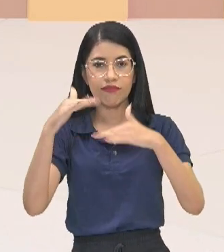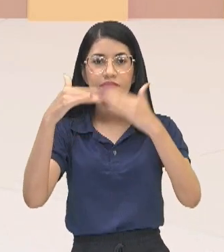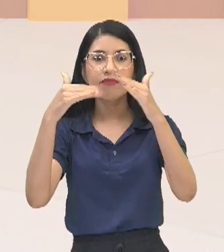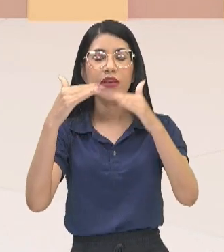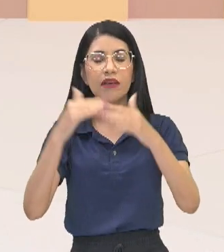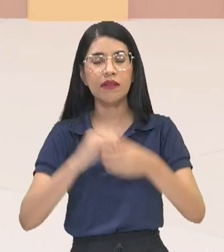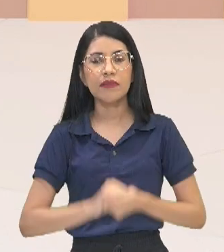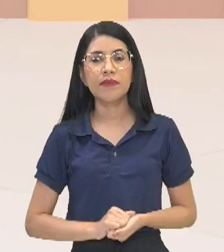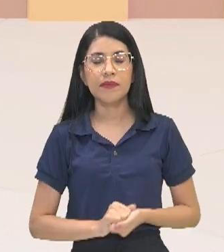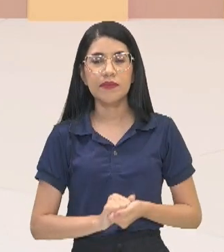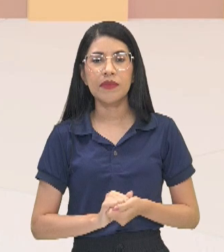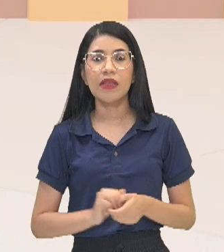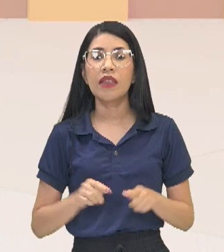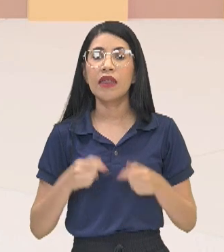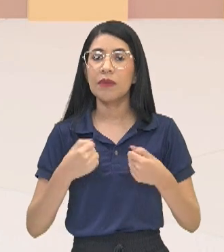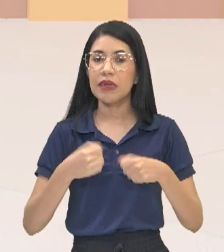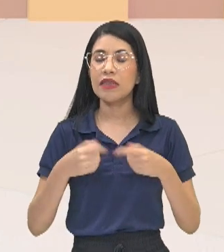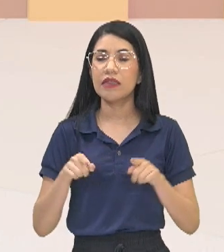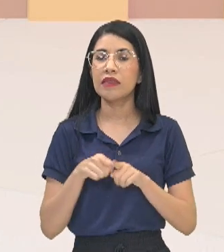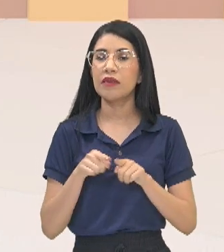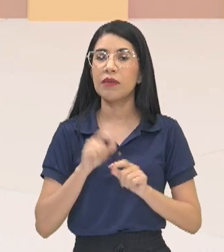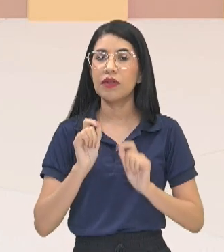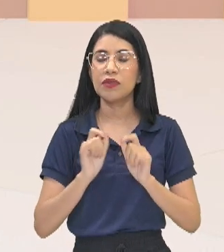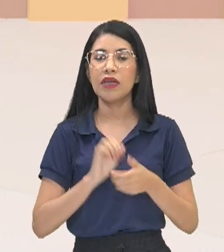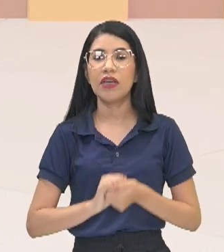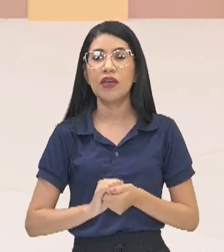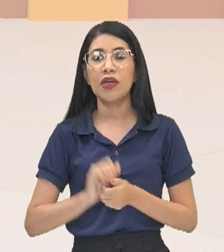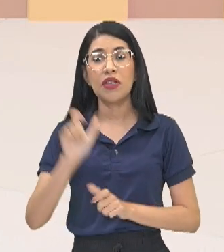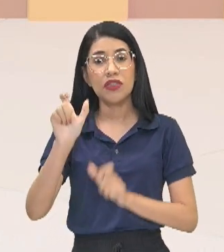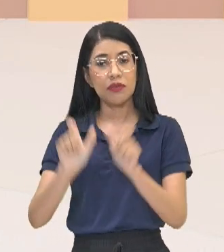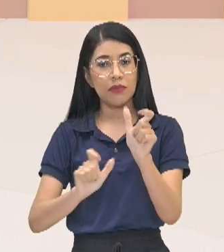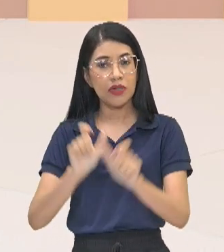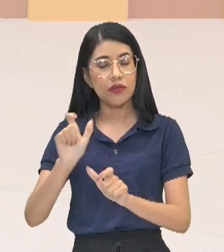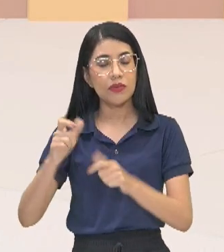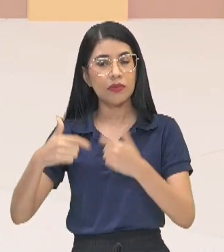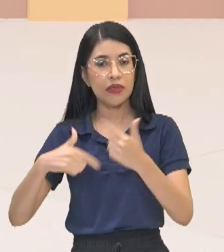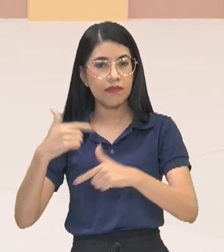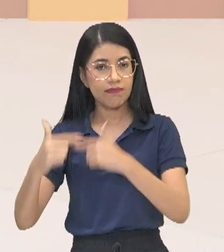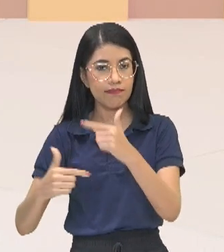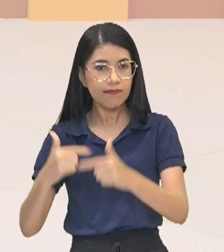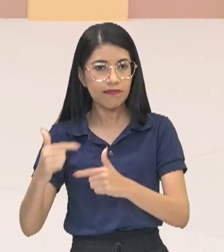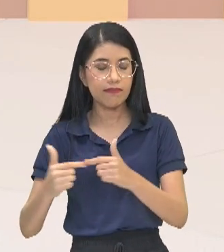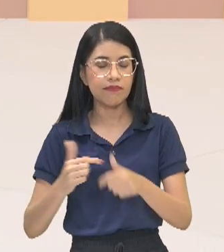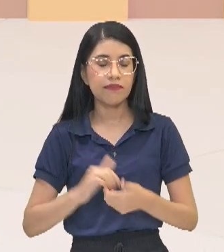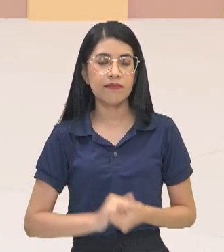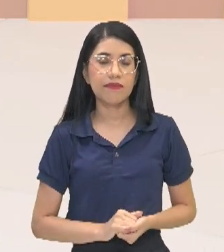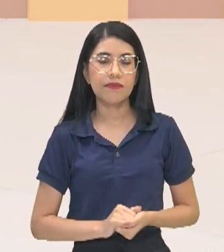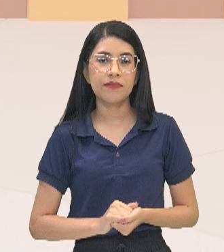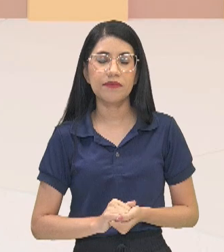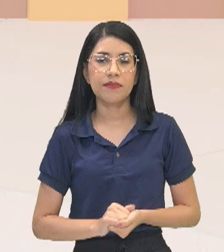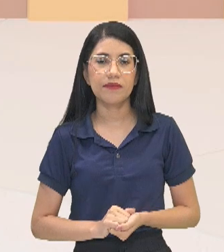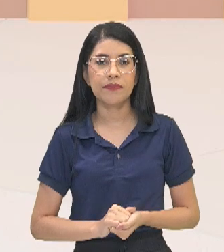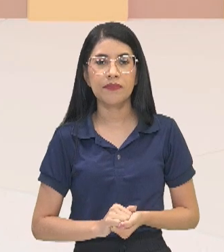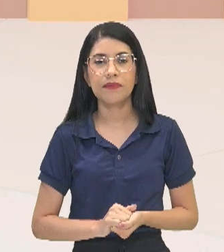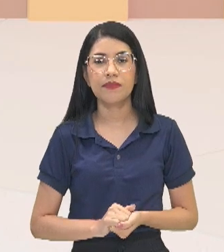e a indústria precisa de quê? De mão de obra, né? De trabalhadores.